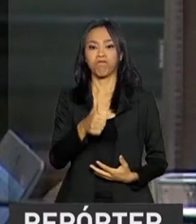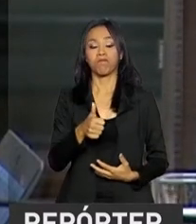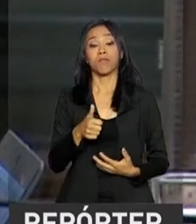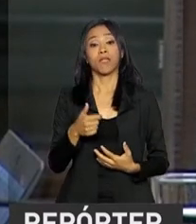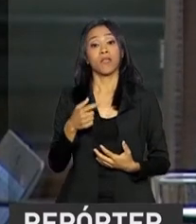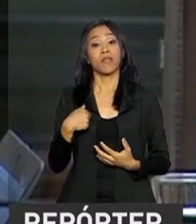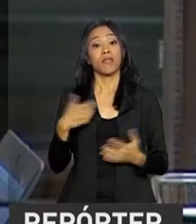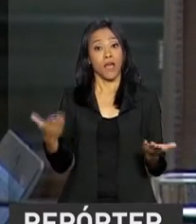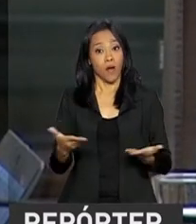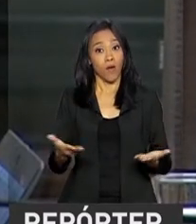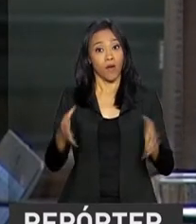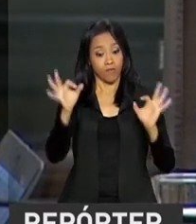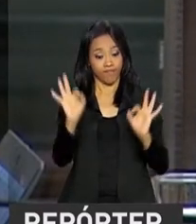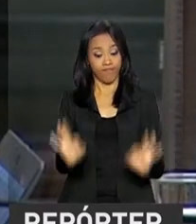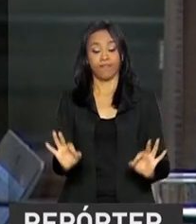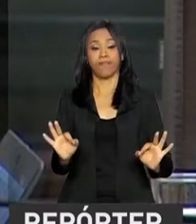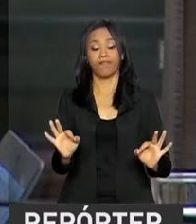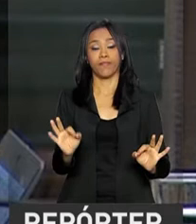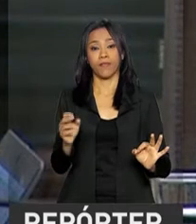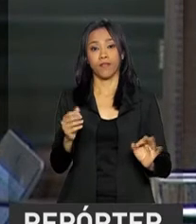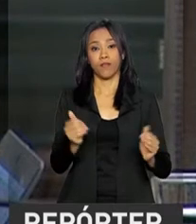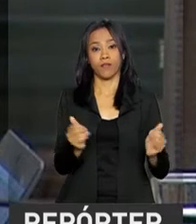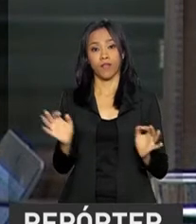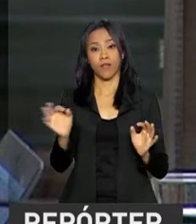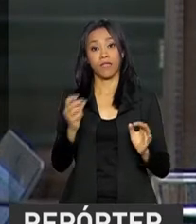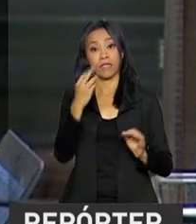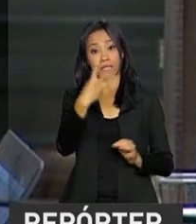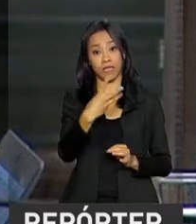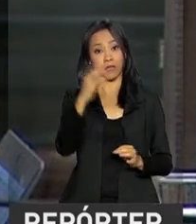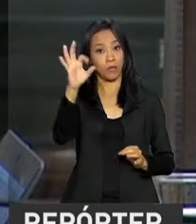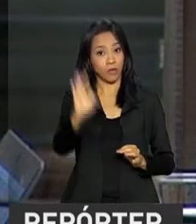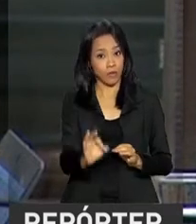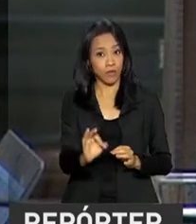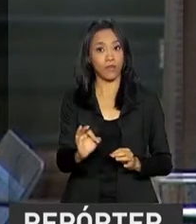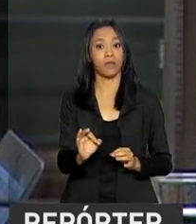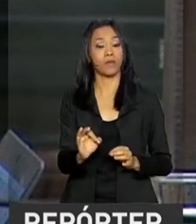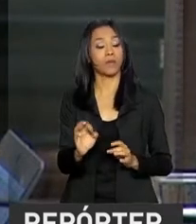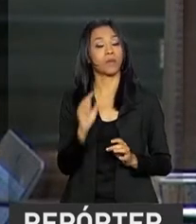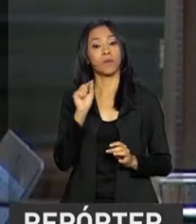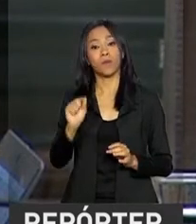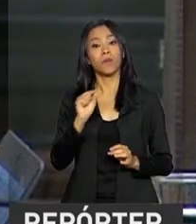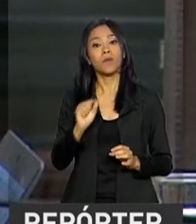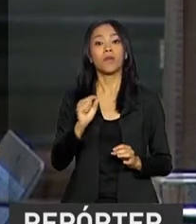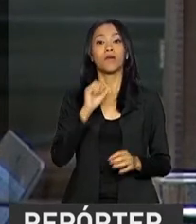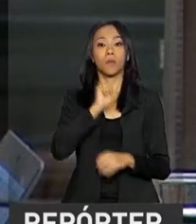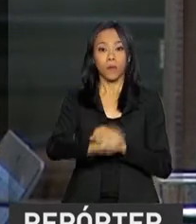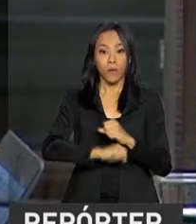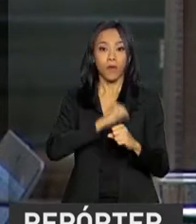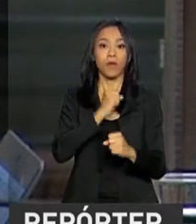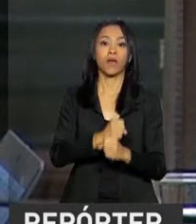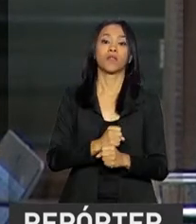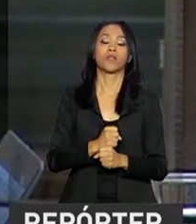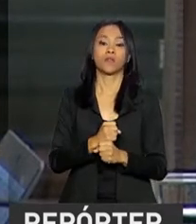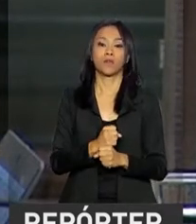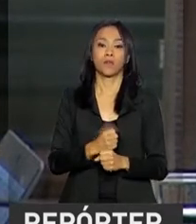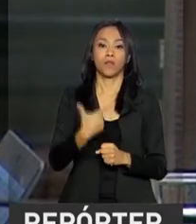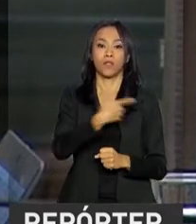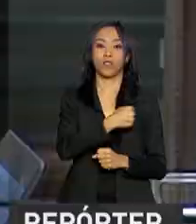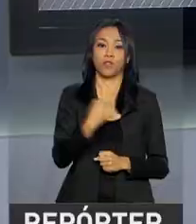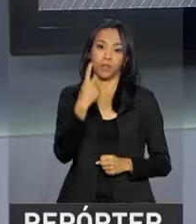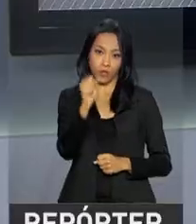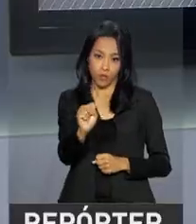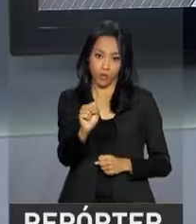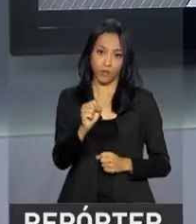confirmando agora nossa previsão de 3 por cento para o ano de 2008